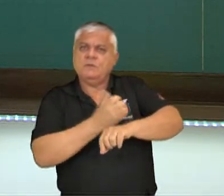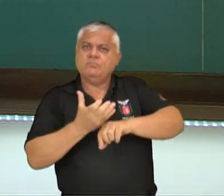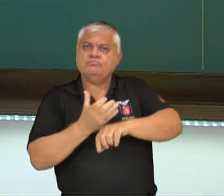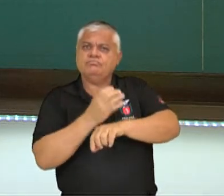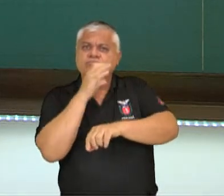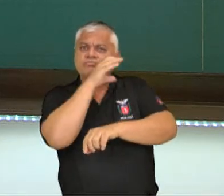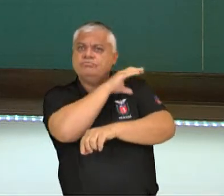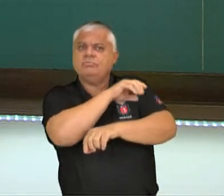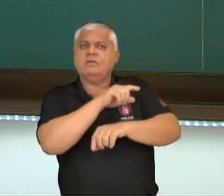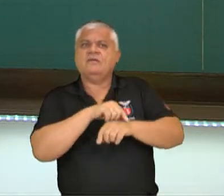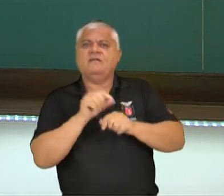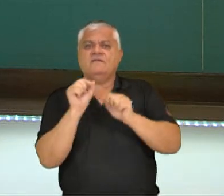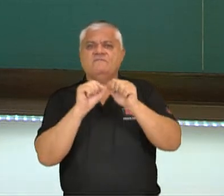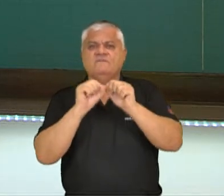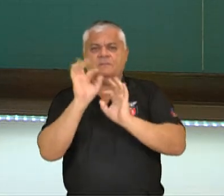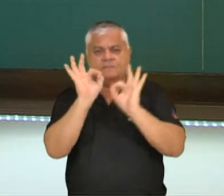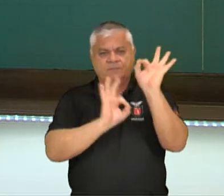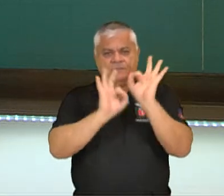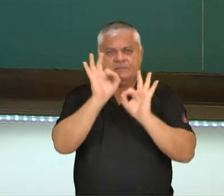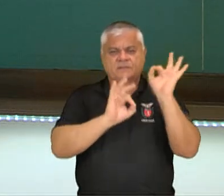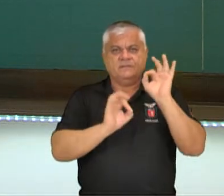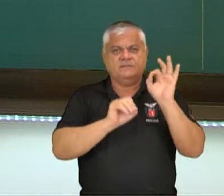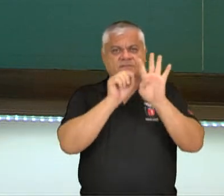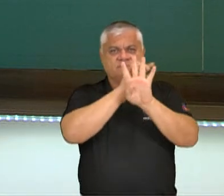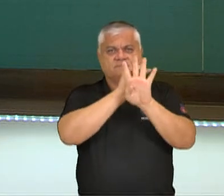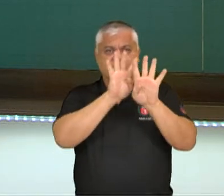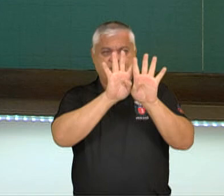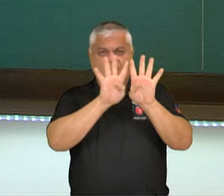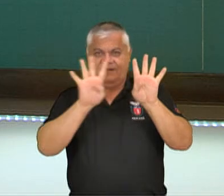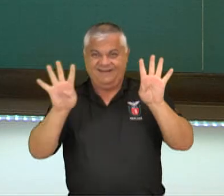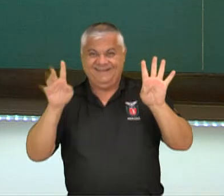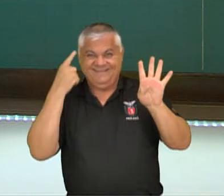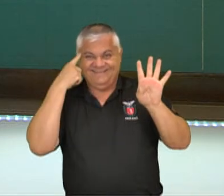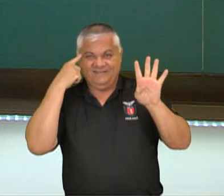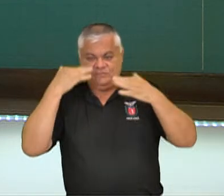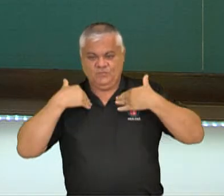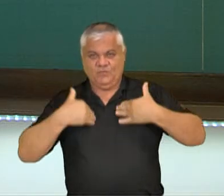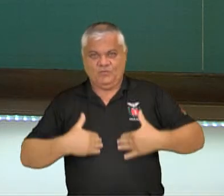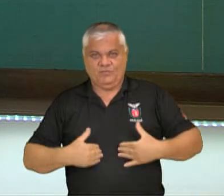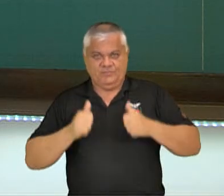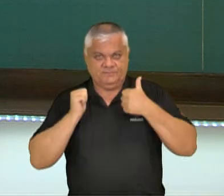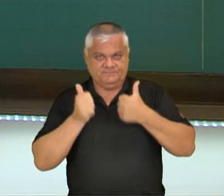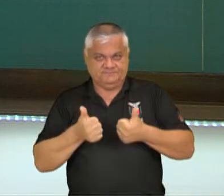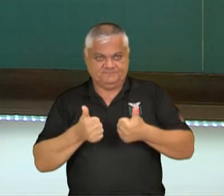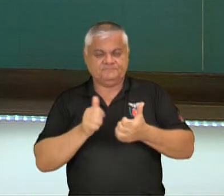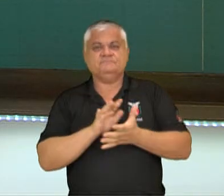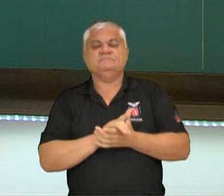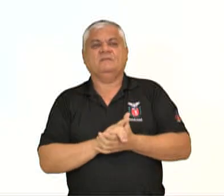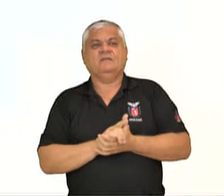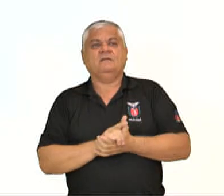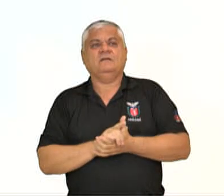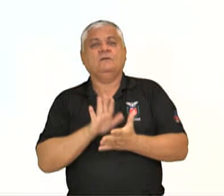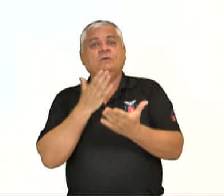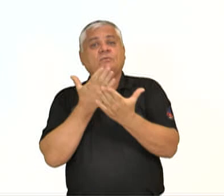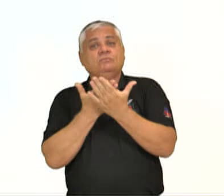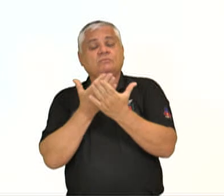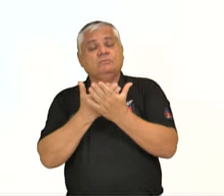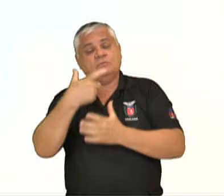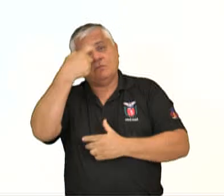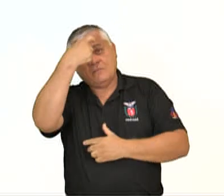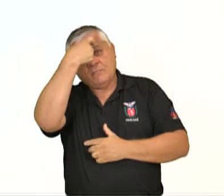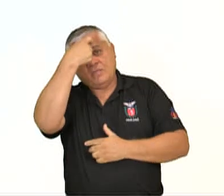eles montaram esse gráfico do corpo, tá bom? Os estudos mentais geram